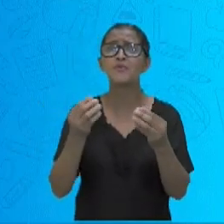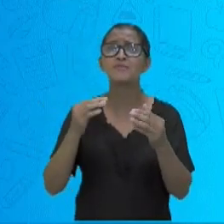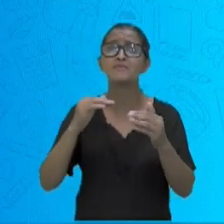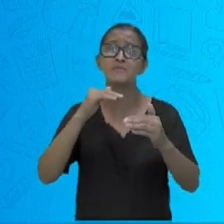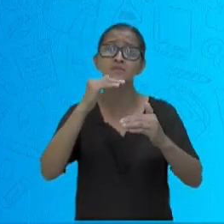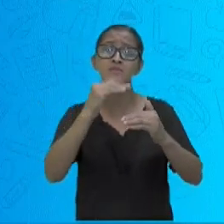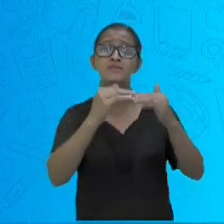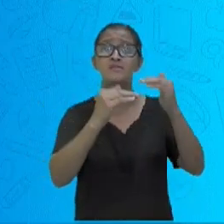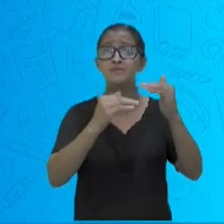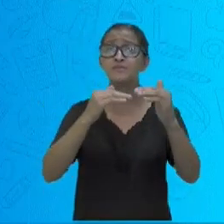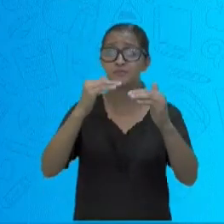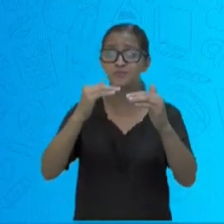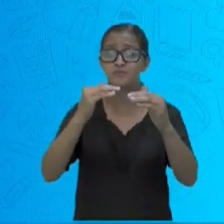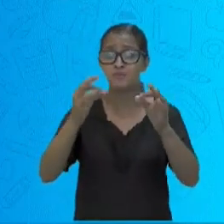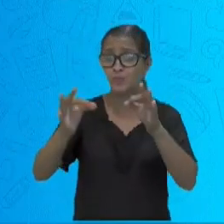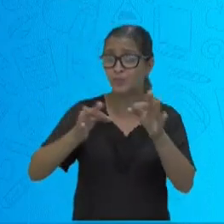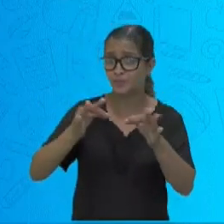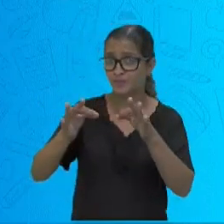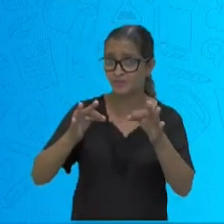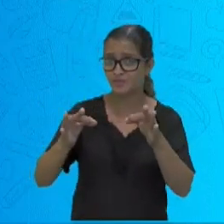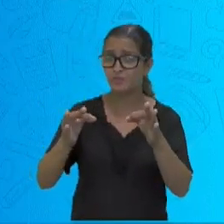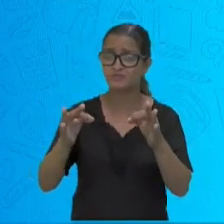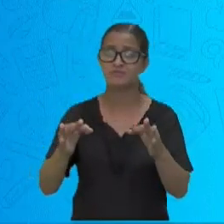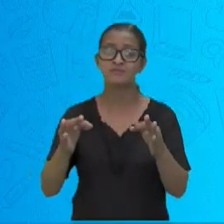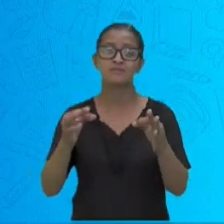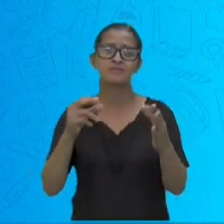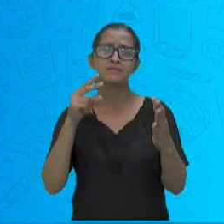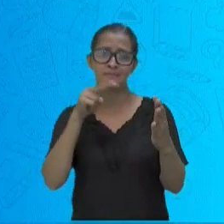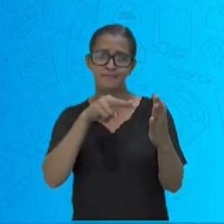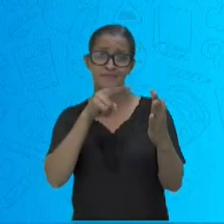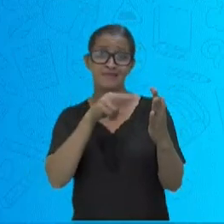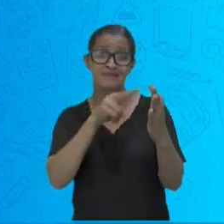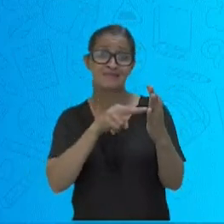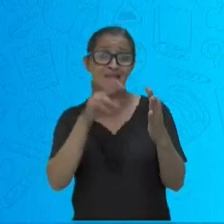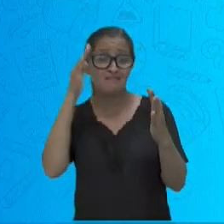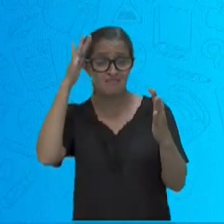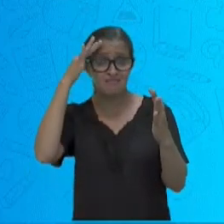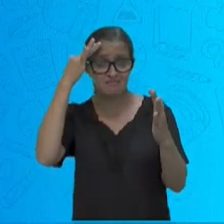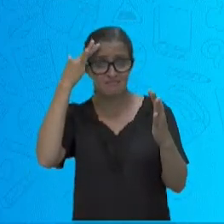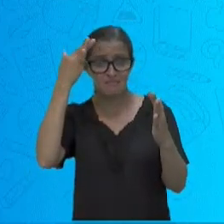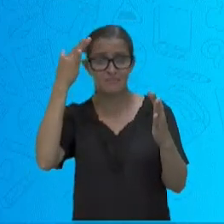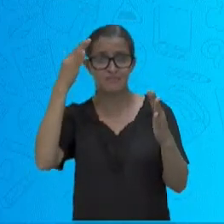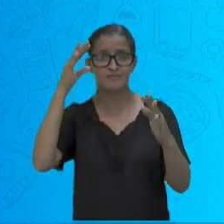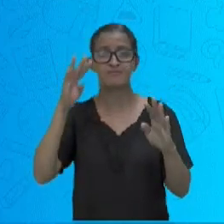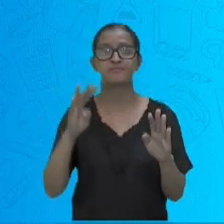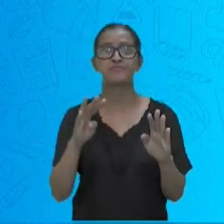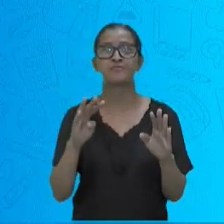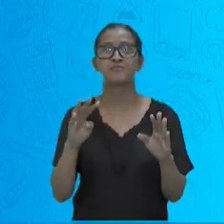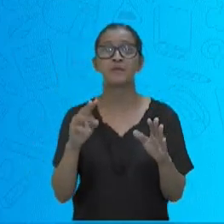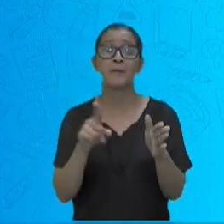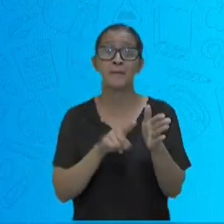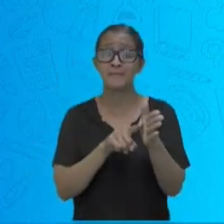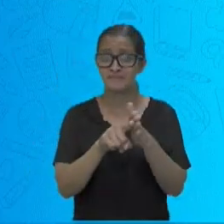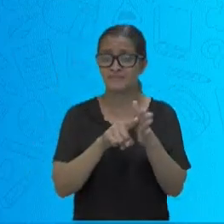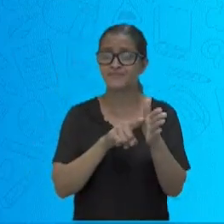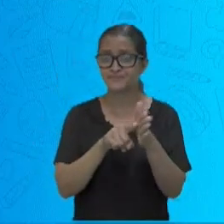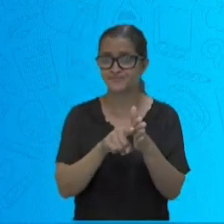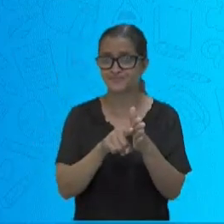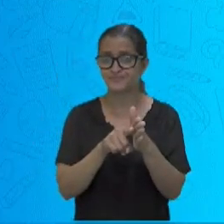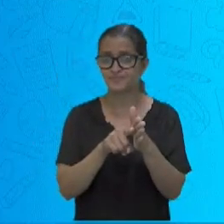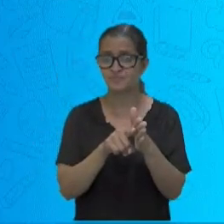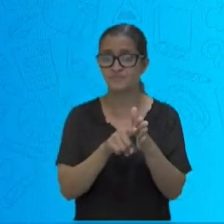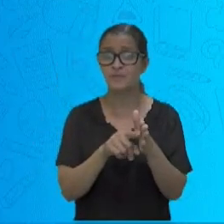como fazer a leitura dessa tabela. Aqui nós temos uma pesquisa que foi feita por